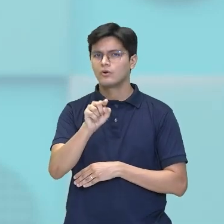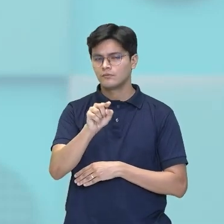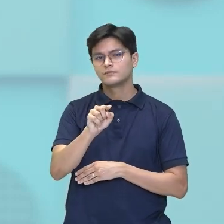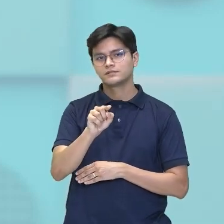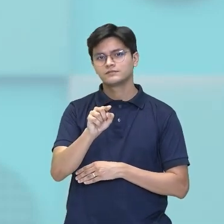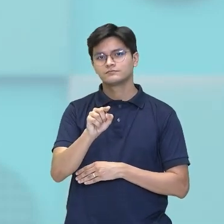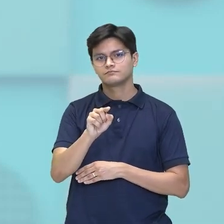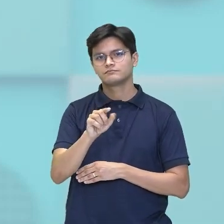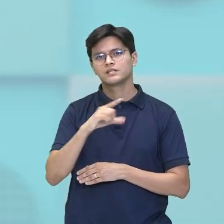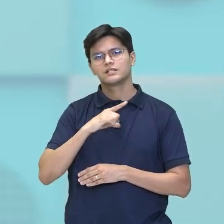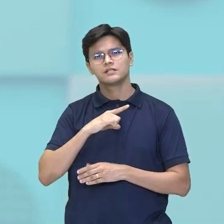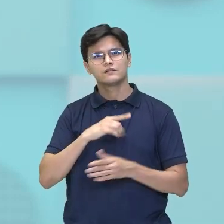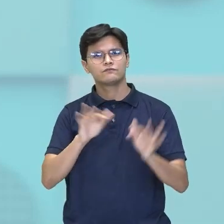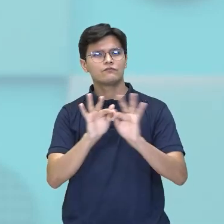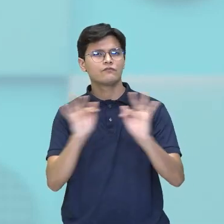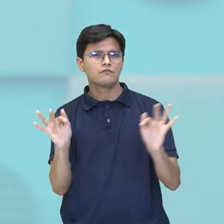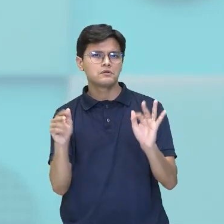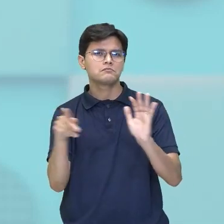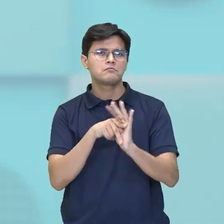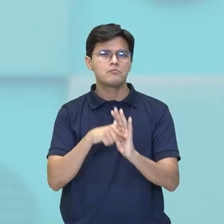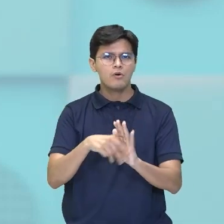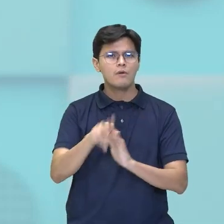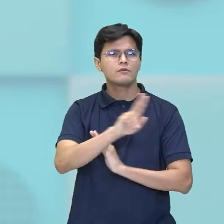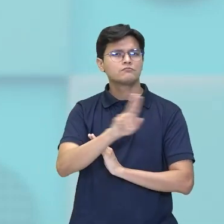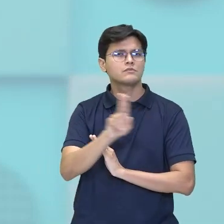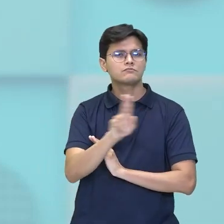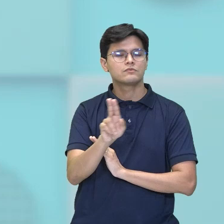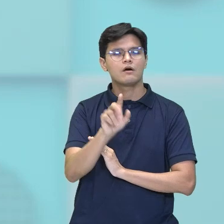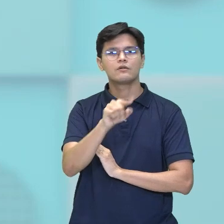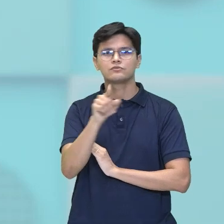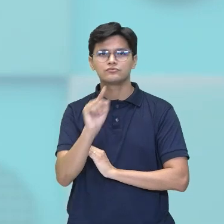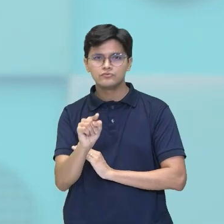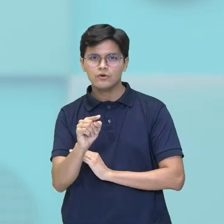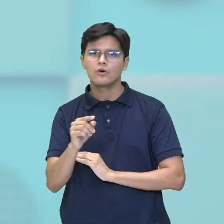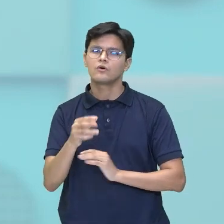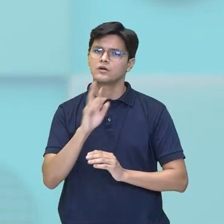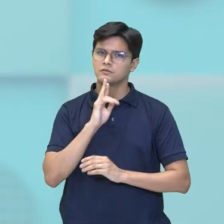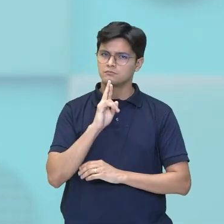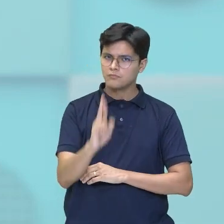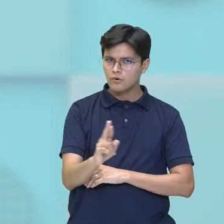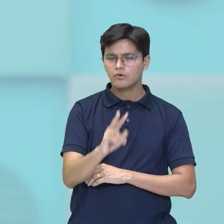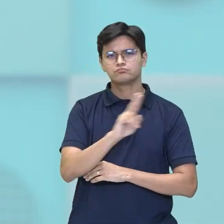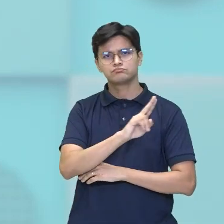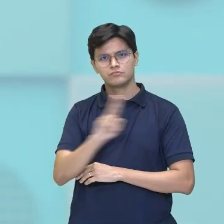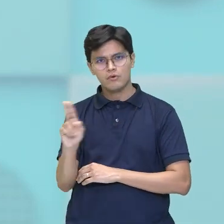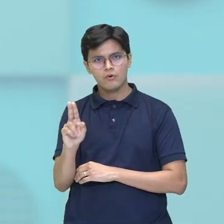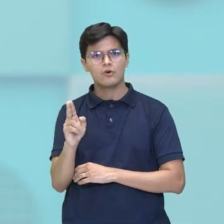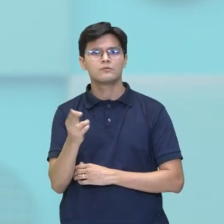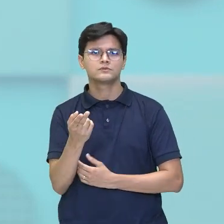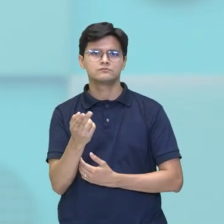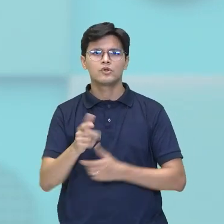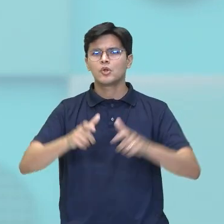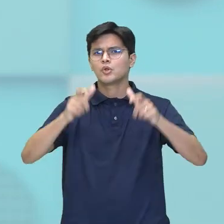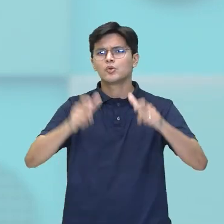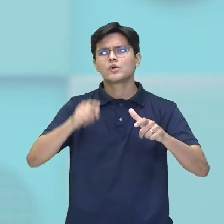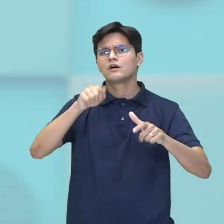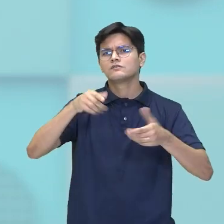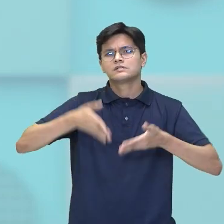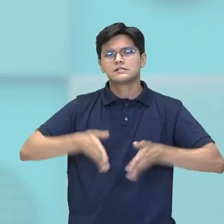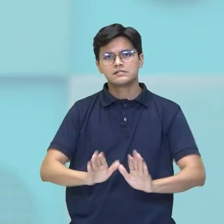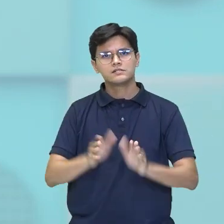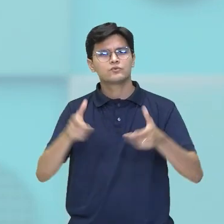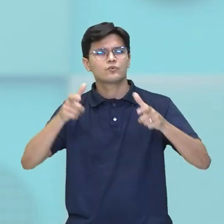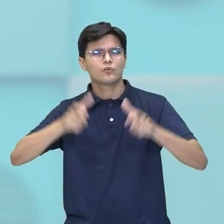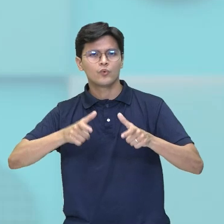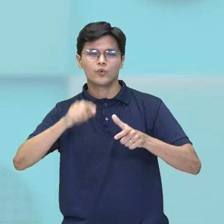clássica essa pergunta. Cristiane. Where are you from? Brasil. Então, você já é mais específico, você